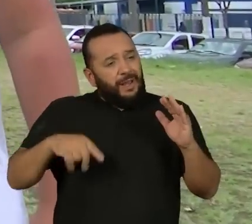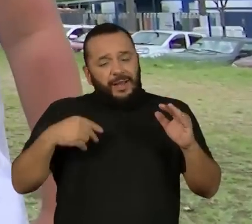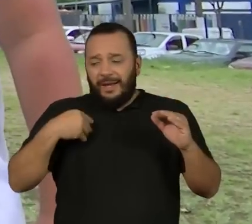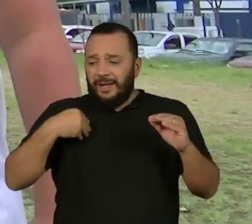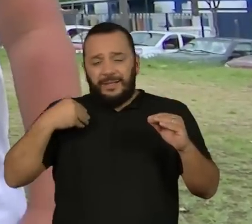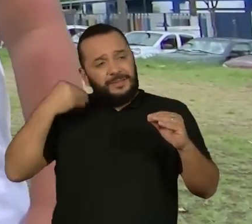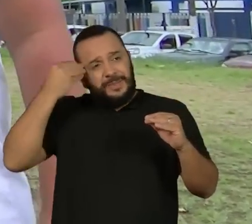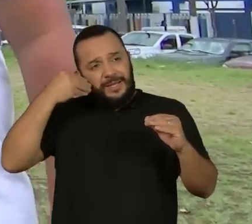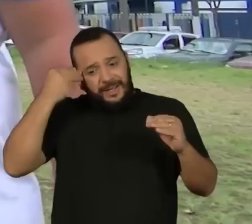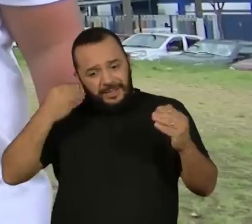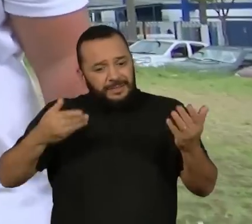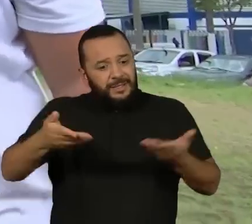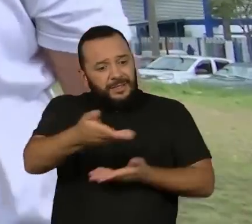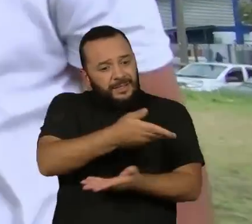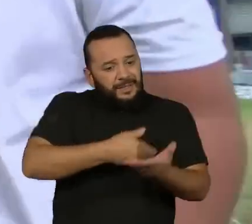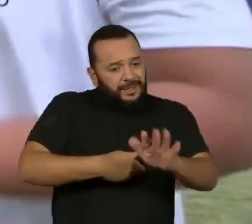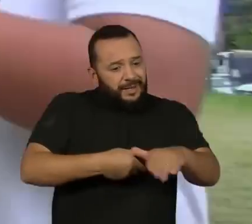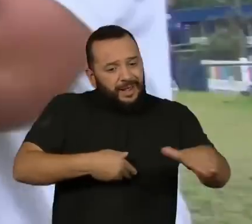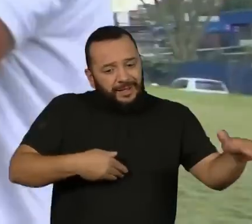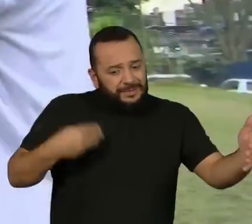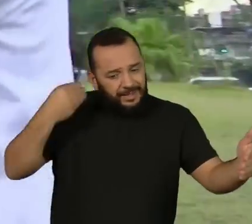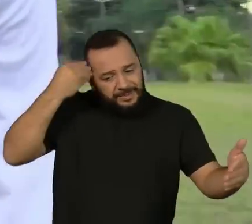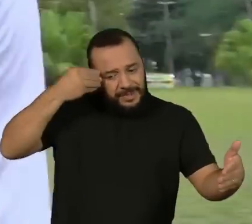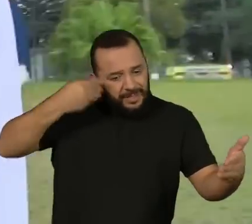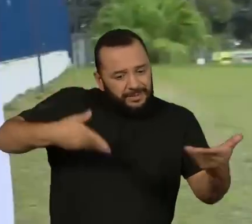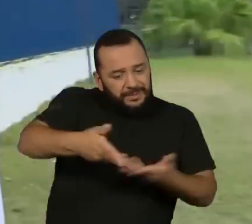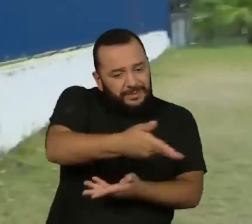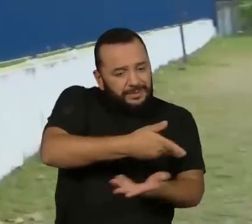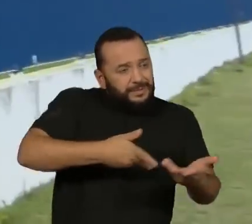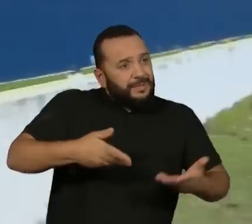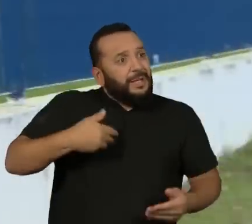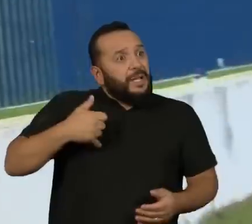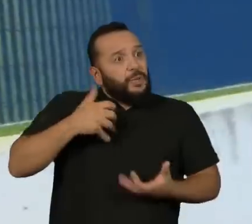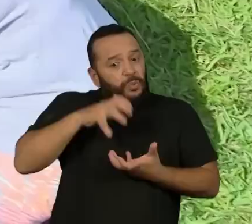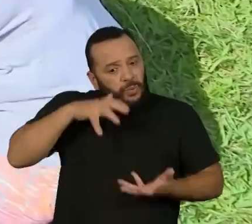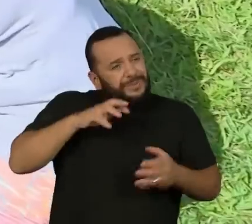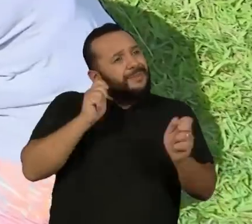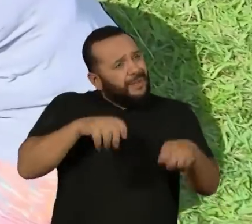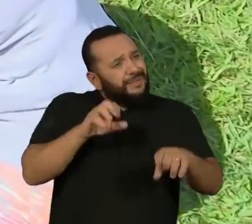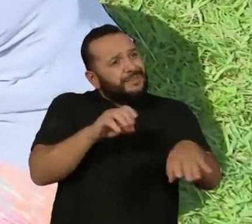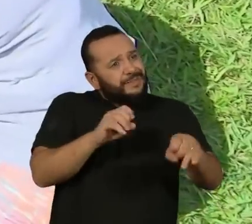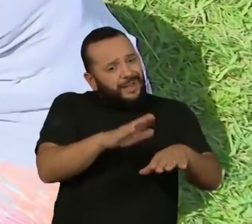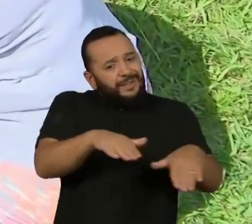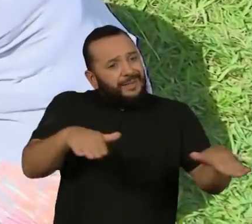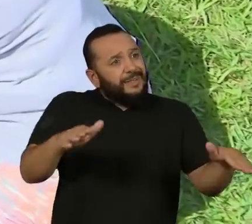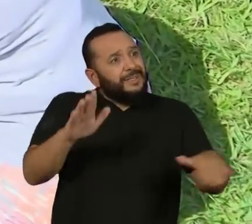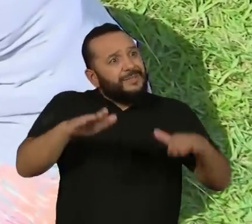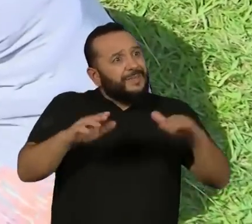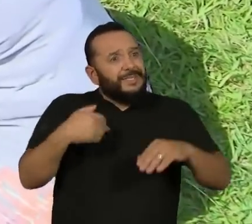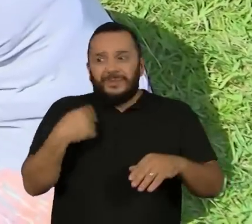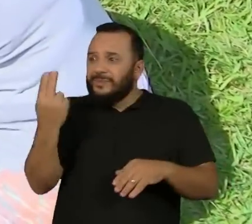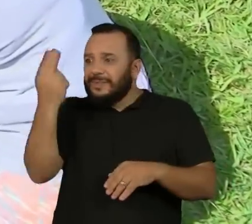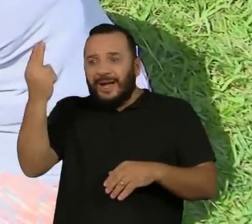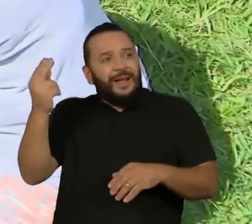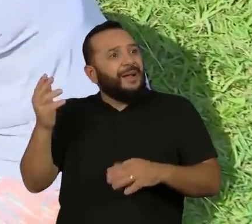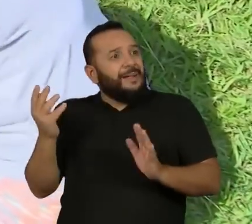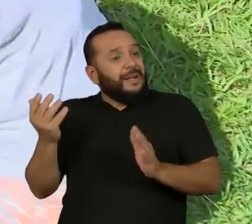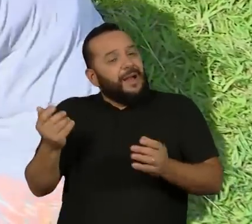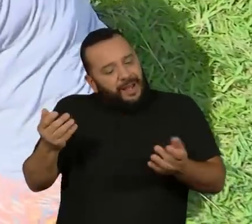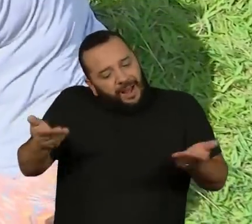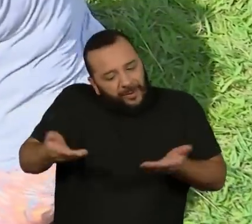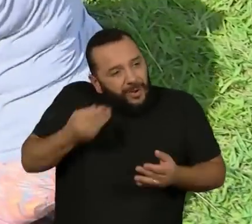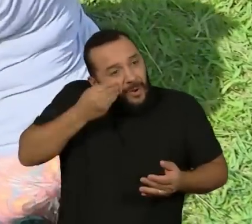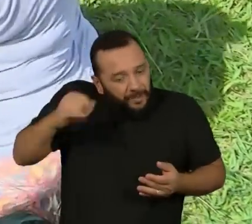um idoso pode ensinar uma criança, e ele normalmente não tem essa possibilidade, então, quando